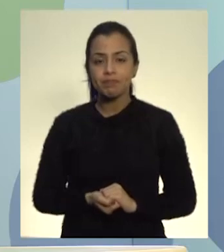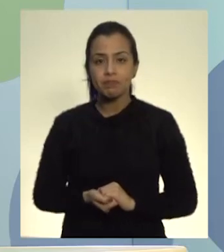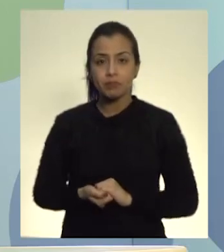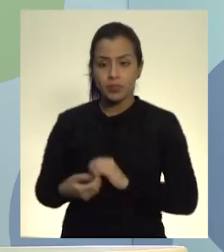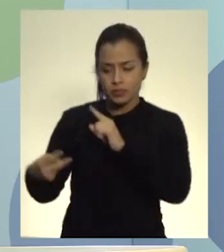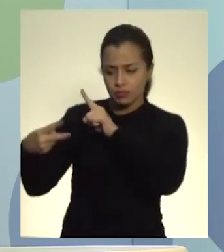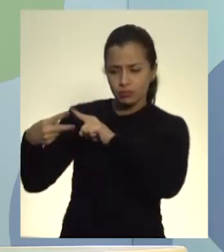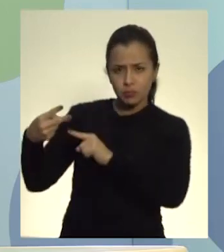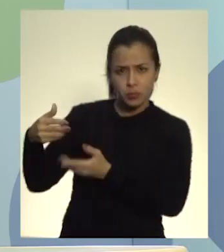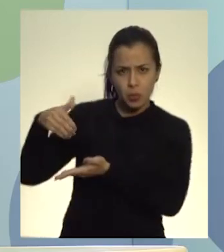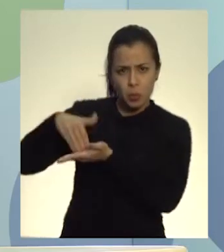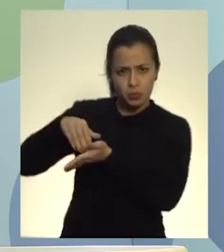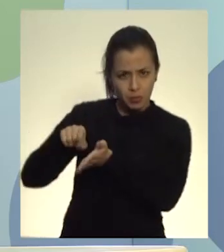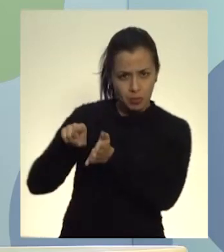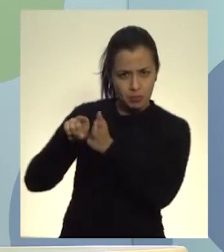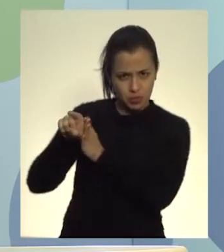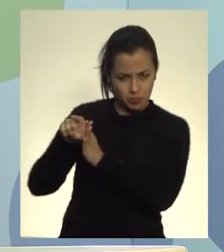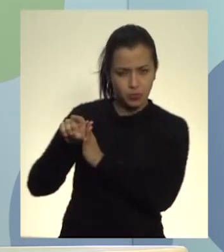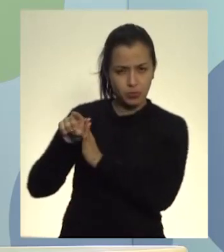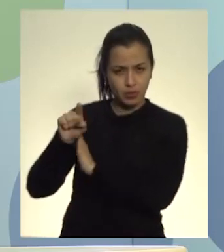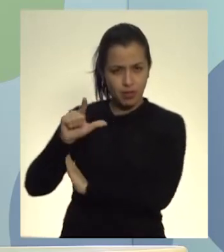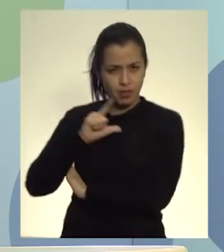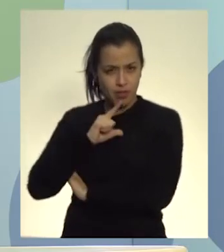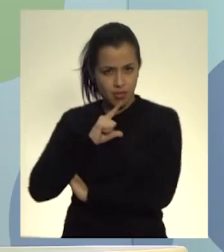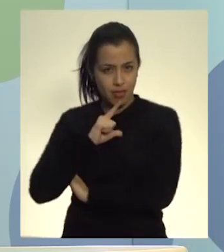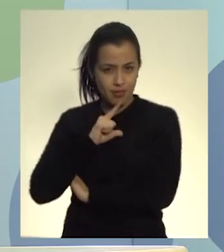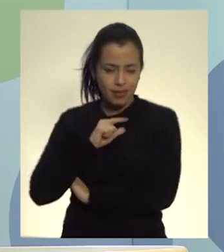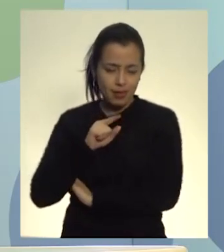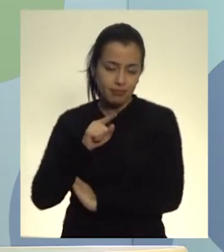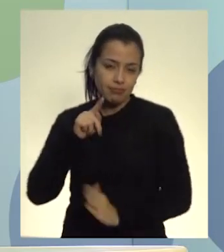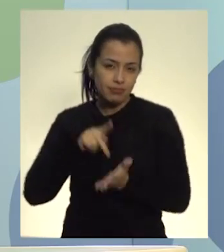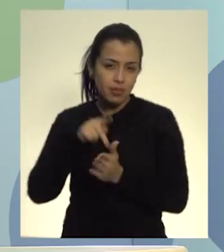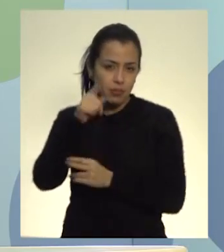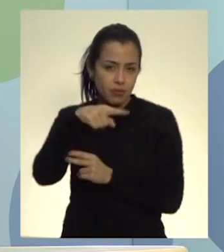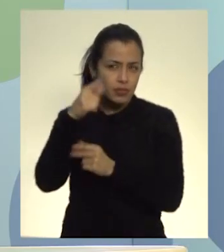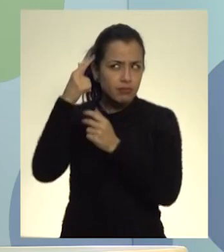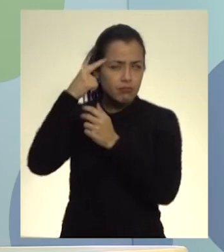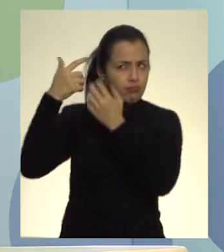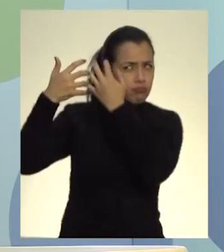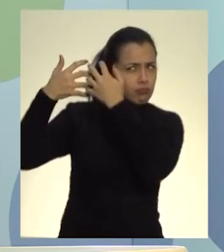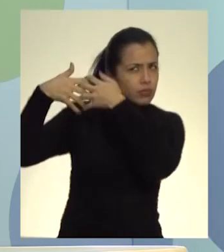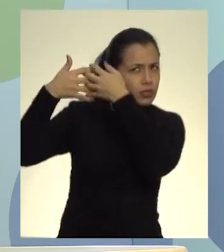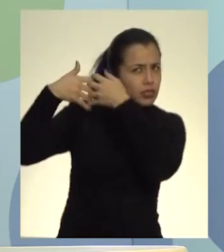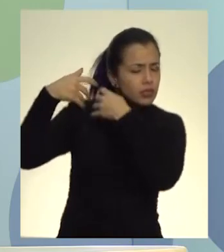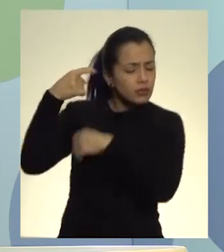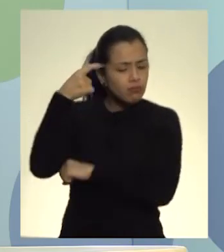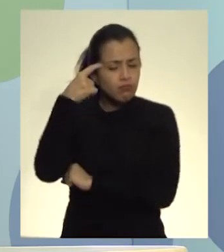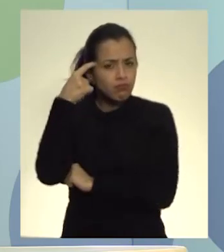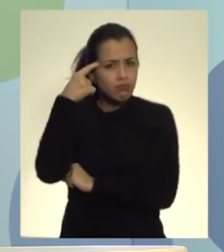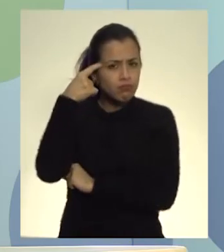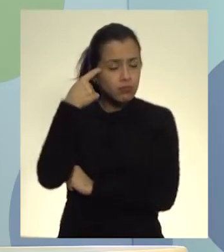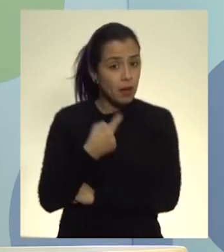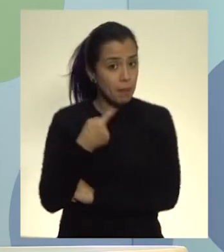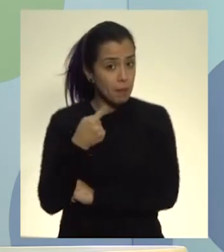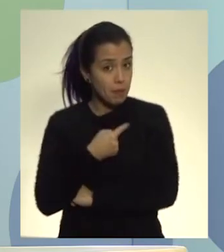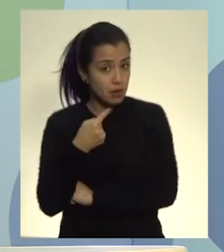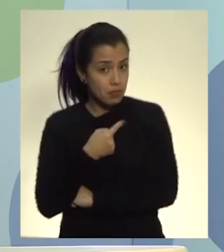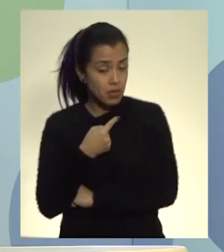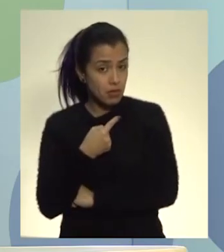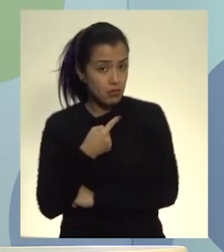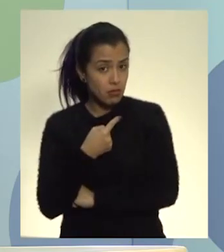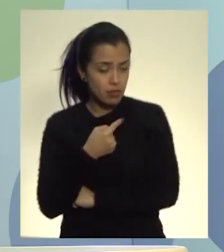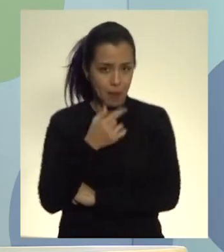perguntas, ou seja, as 2 últimas reflexão, ela leva vocês a pensarem, primeiro, quem ainda